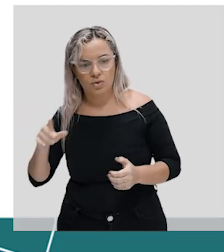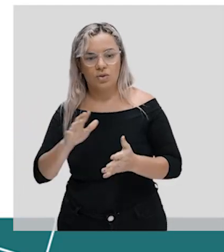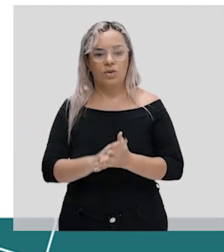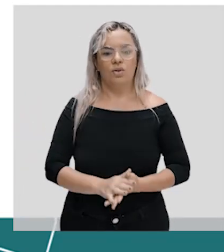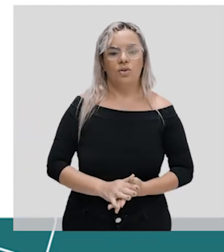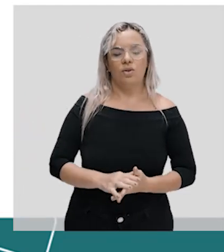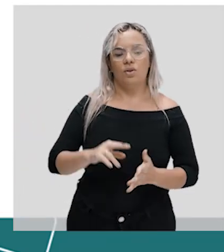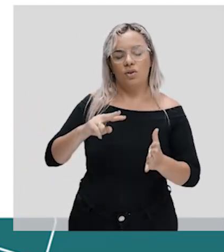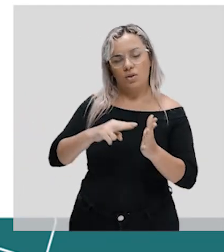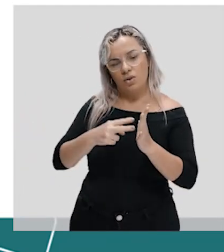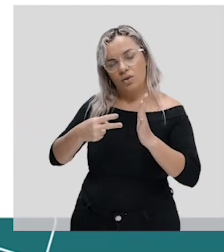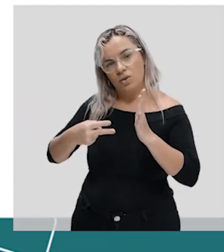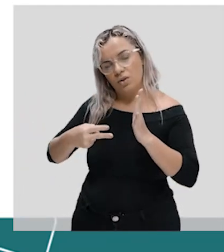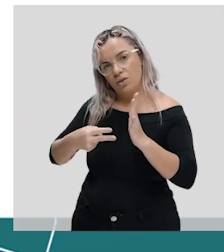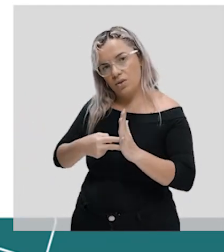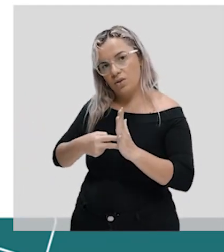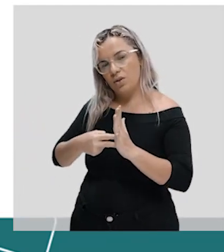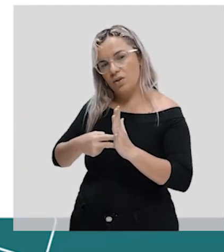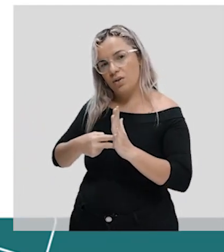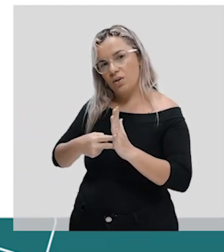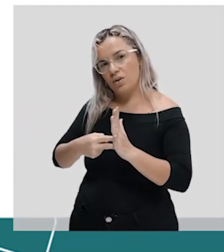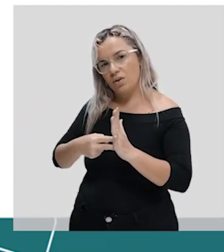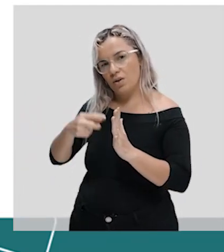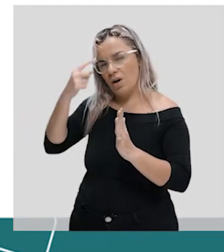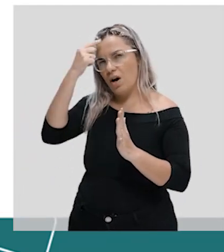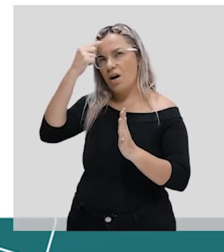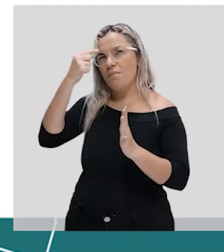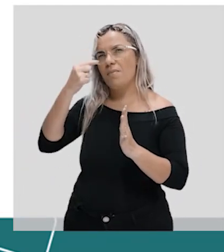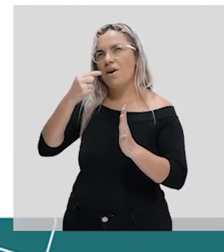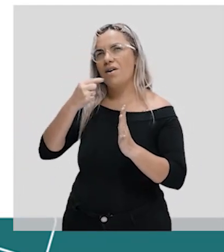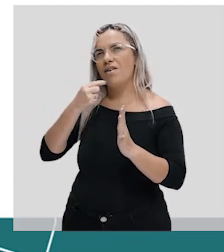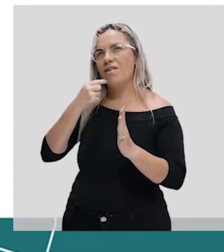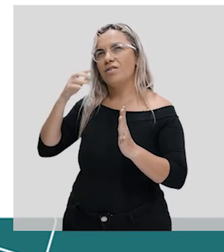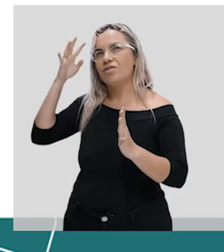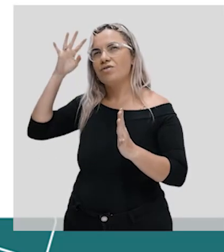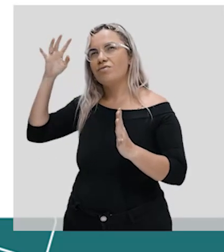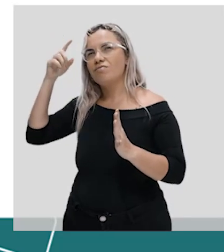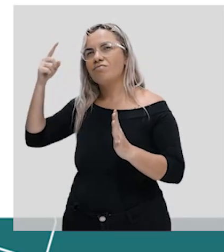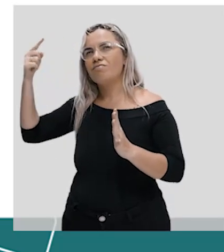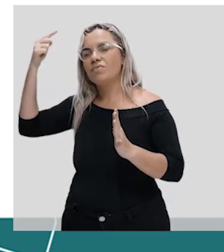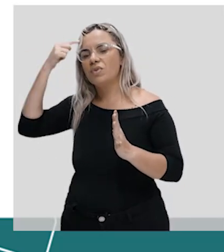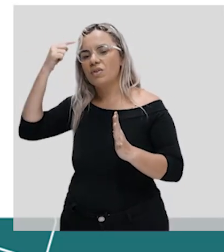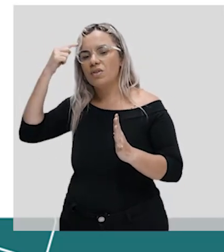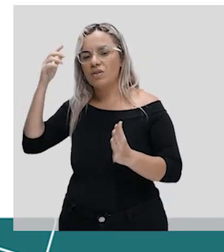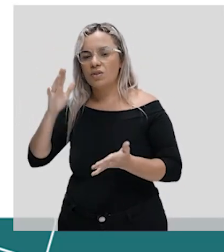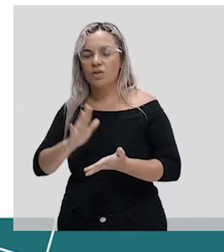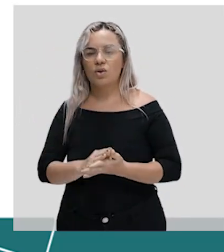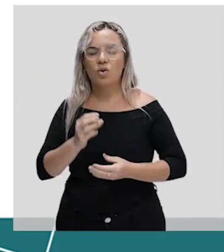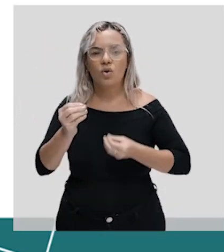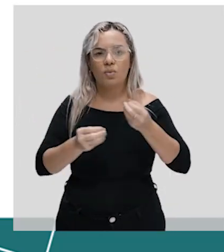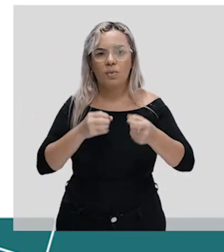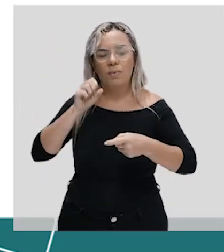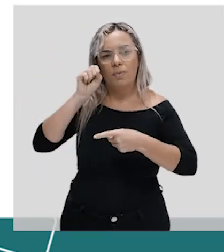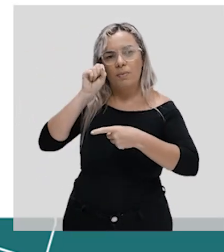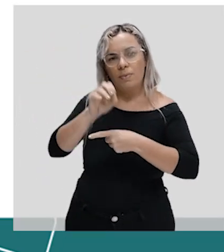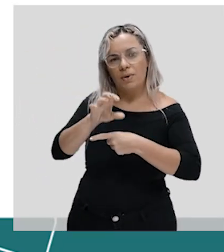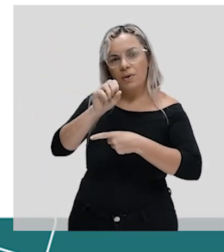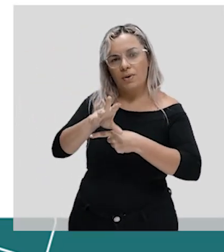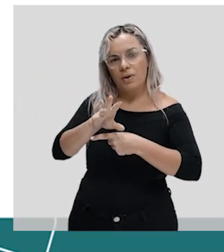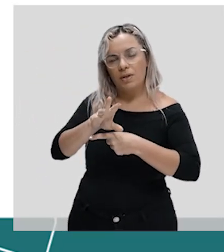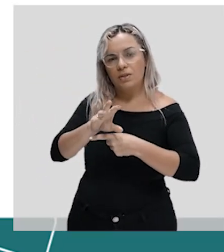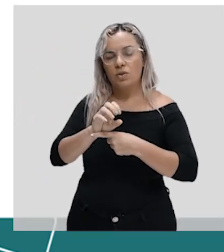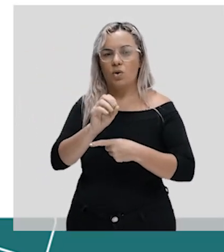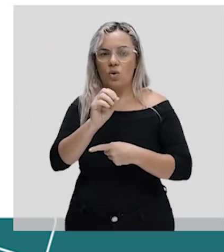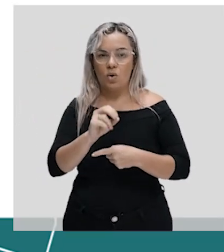já disse, é entendido como a imagem acústica. Quer ver só? Passador de slide. O que é? Aqui,